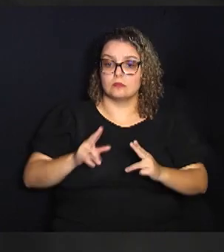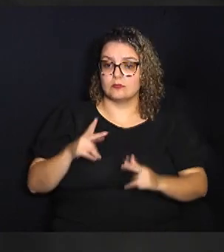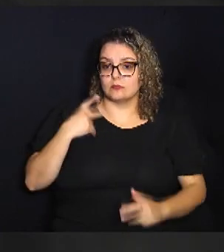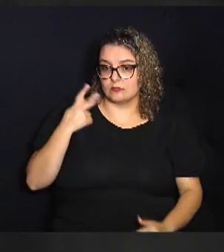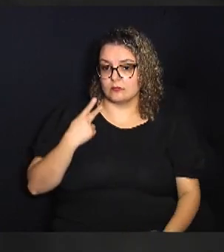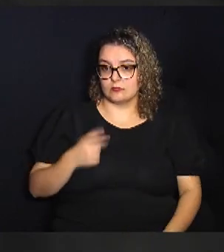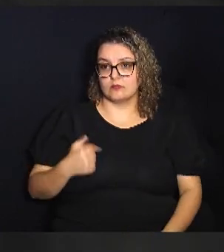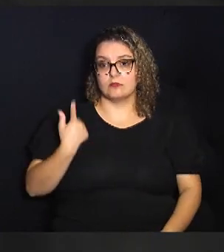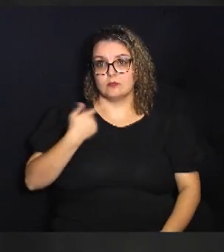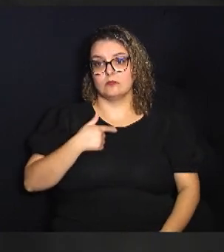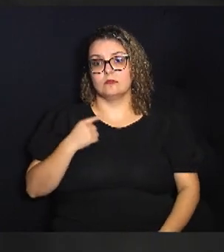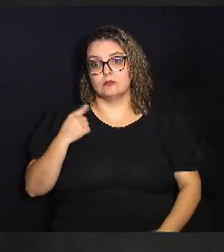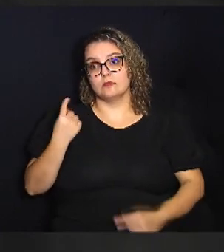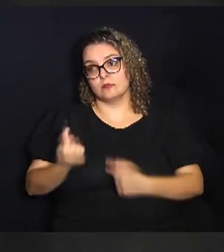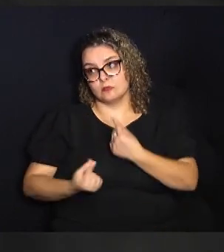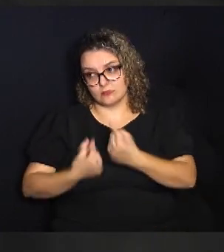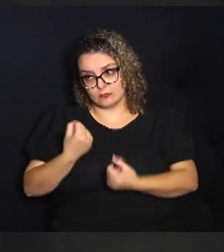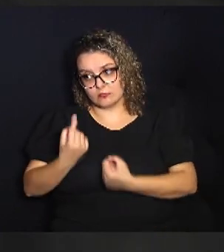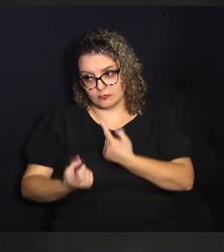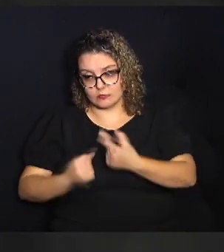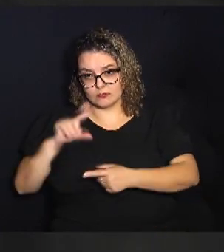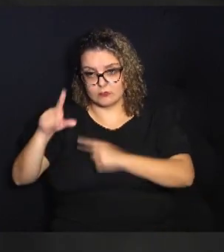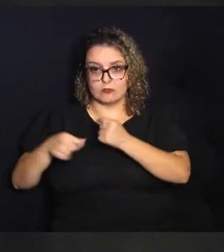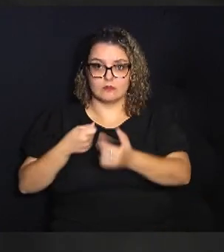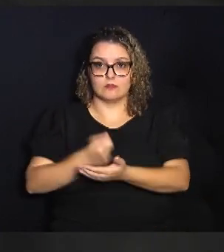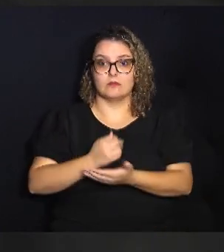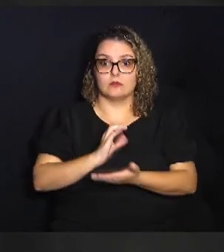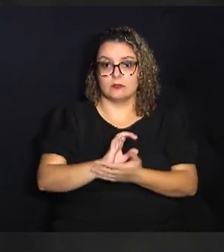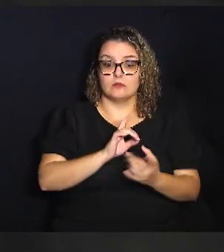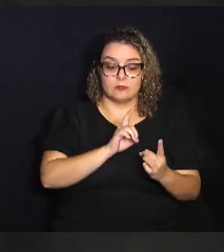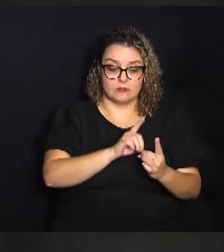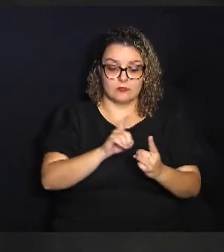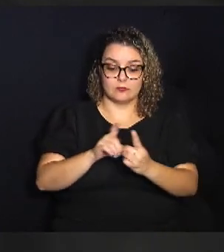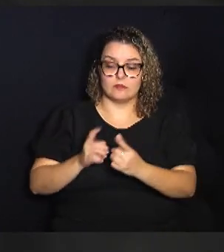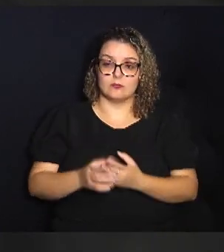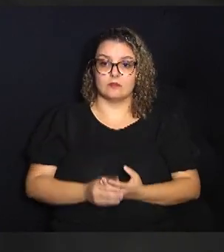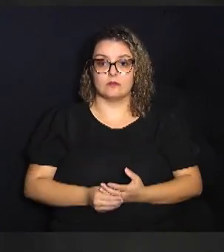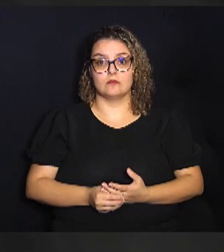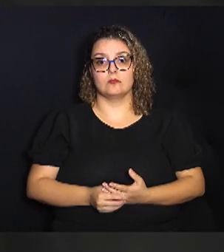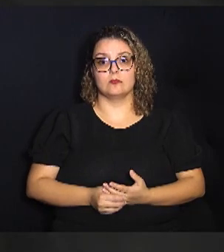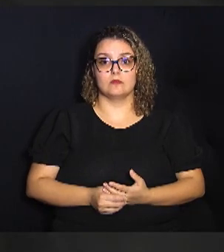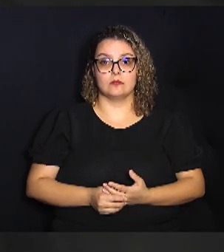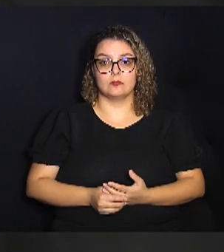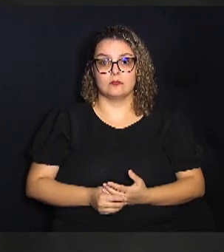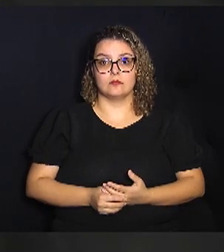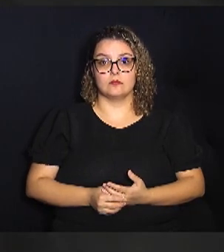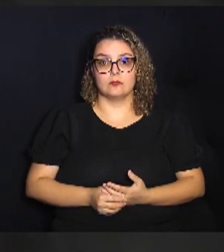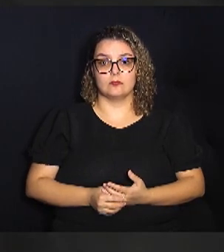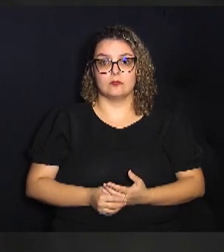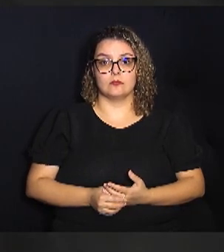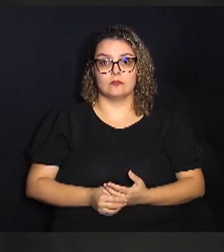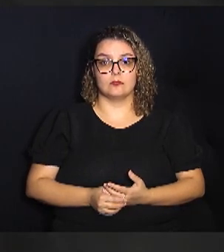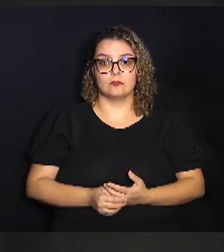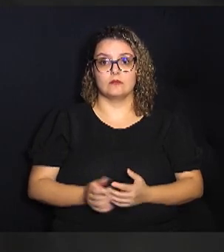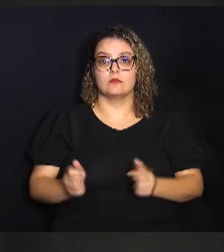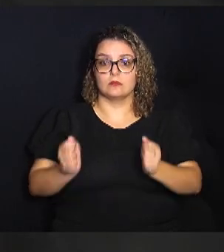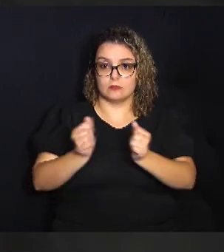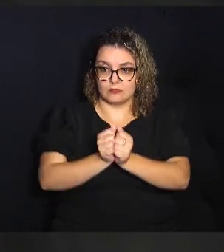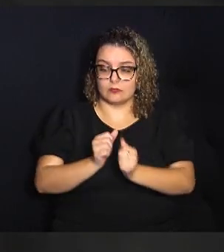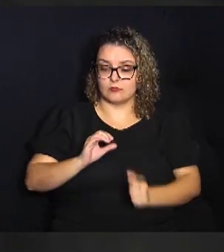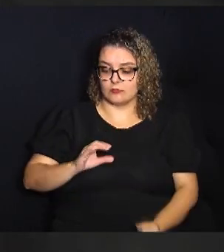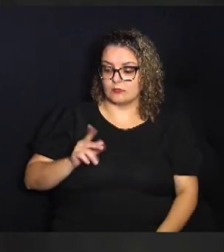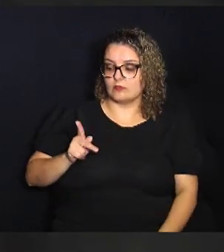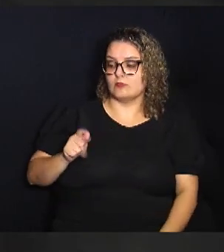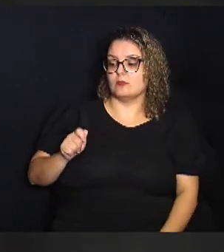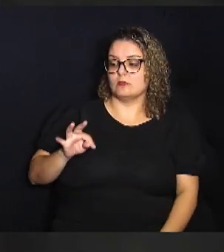nós destinamos algumas emendas para contemplar. Então, juntamente com com o CEPAT, né,